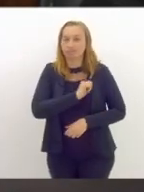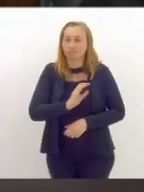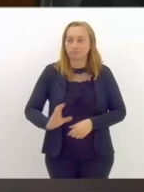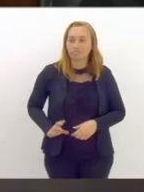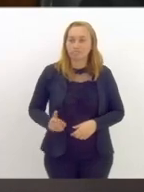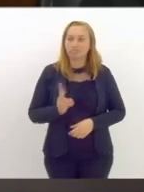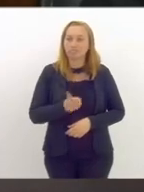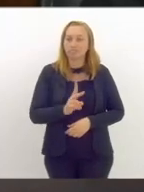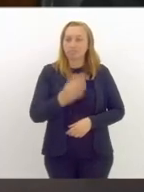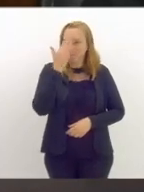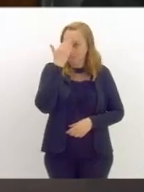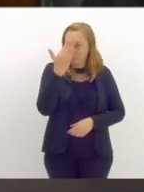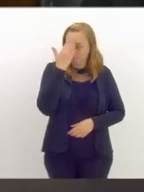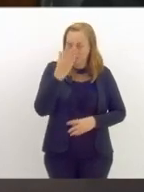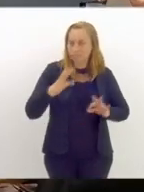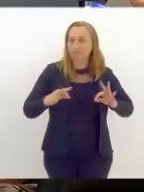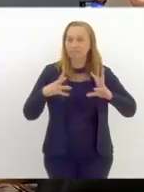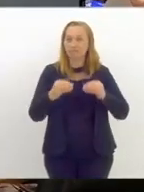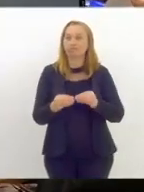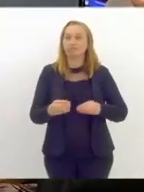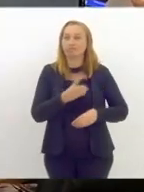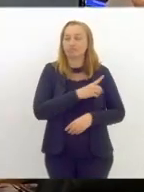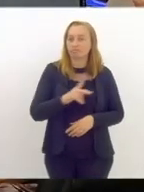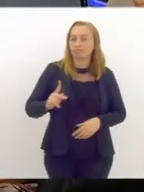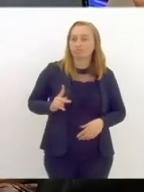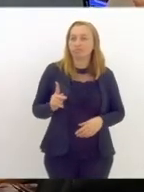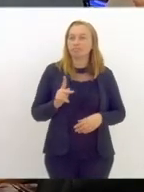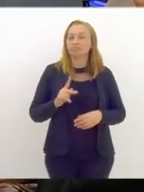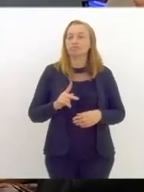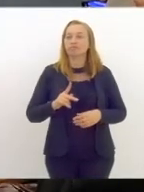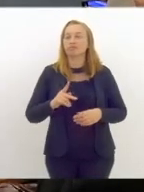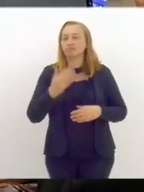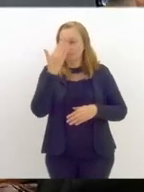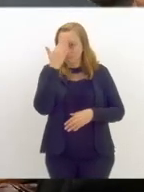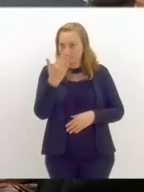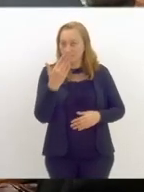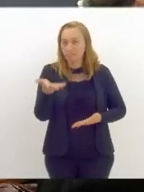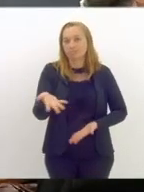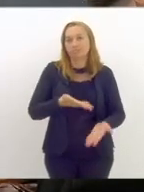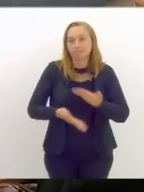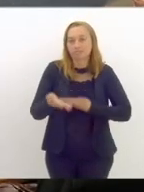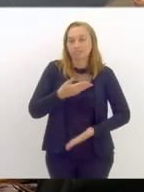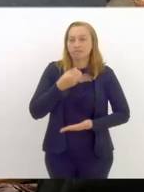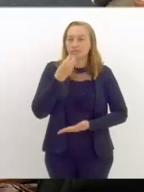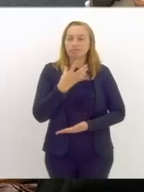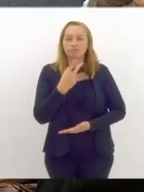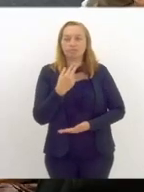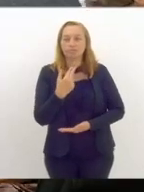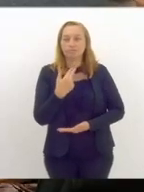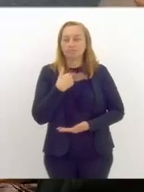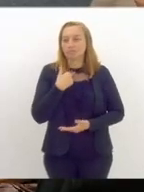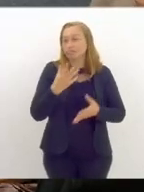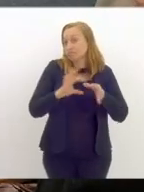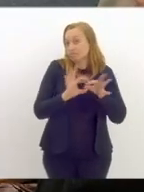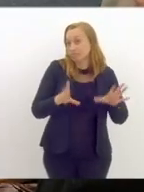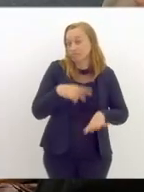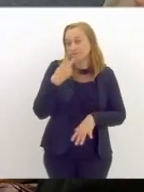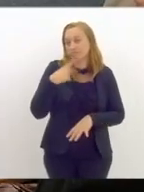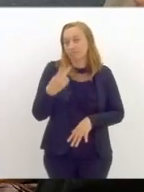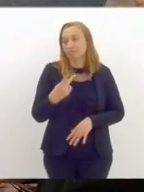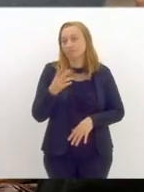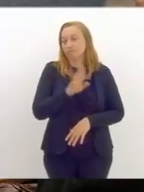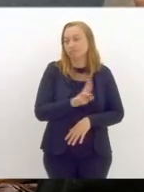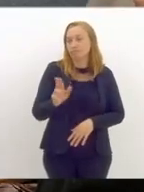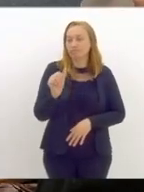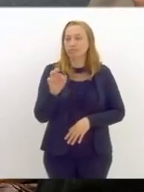sempre muito obrigada por tudo, a Defensoria Pública eternamente grata, você foi um grande parceiro, eu não poderia deixar de falar isso em nome do André Castro